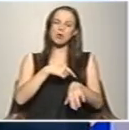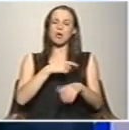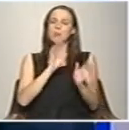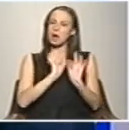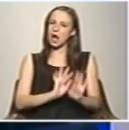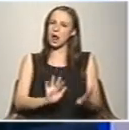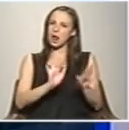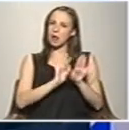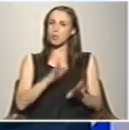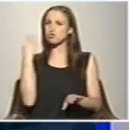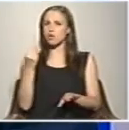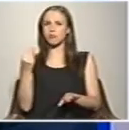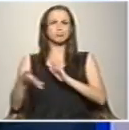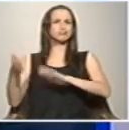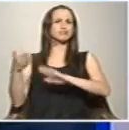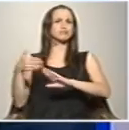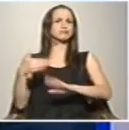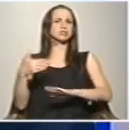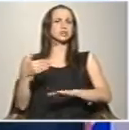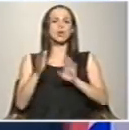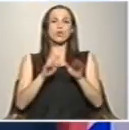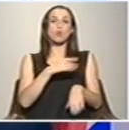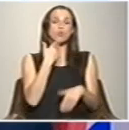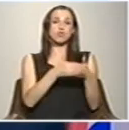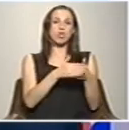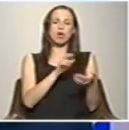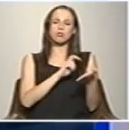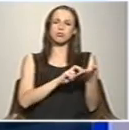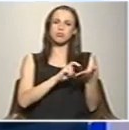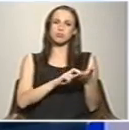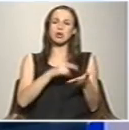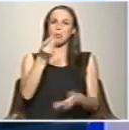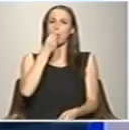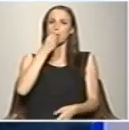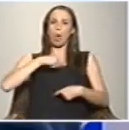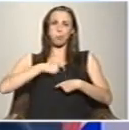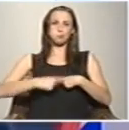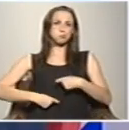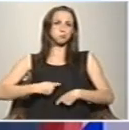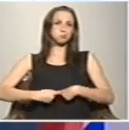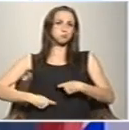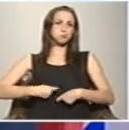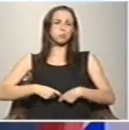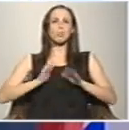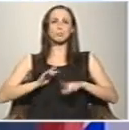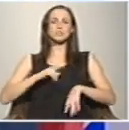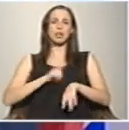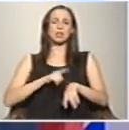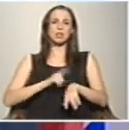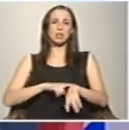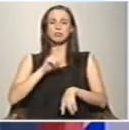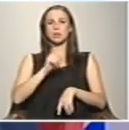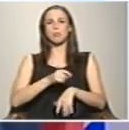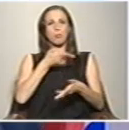mais tempo para andar, mais tempo para fazer a digestão, mais tempo para conversar sobre a sua